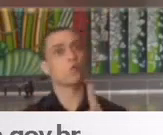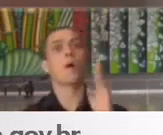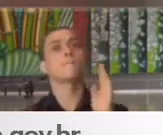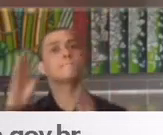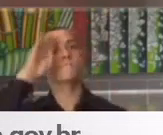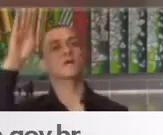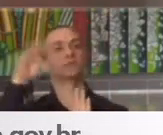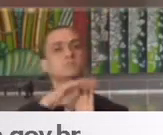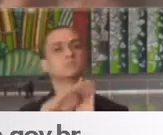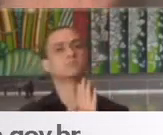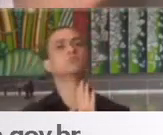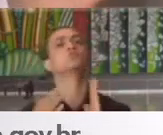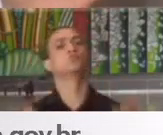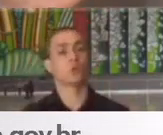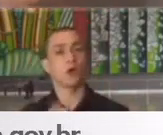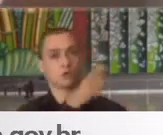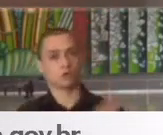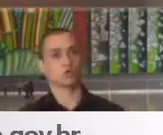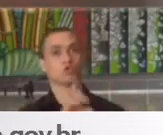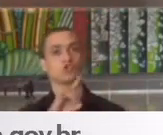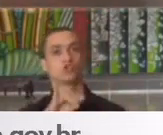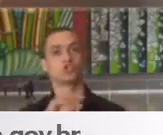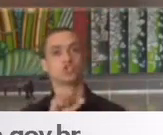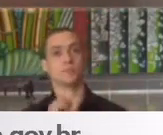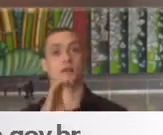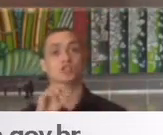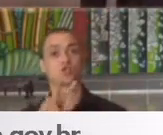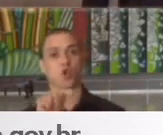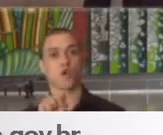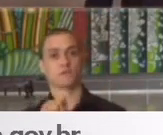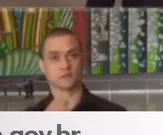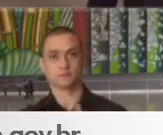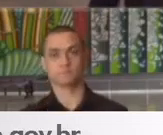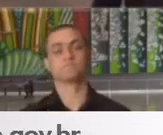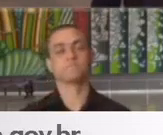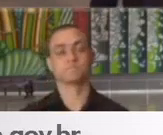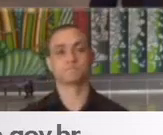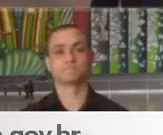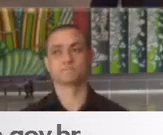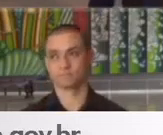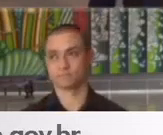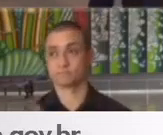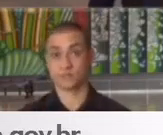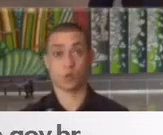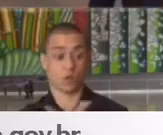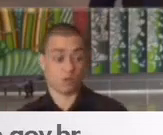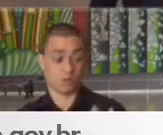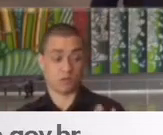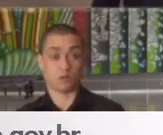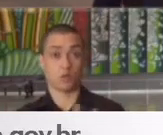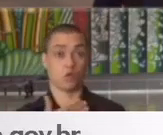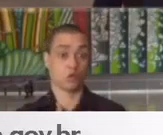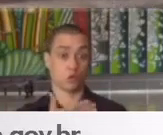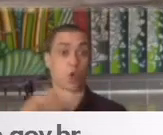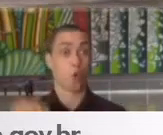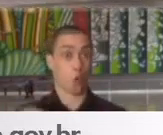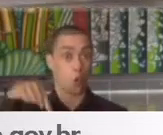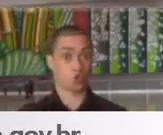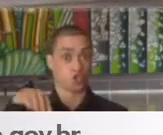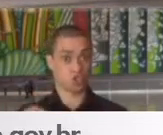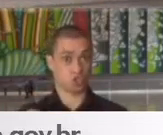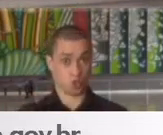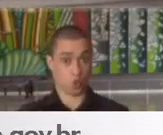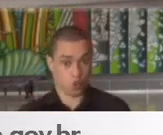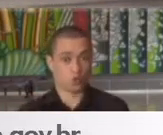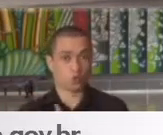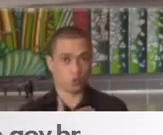na vacinação. Dr. Dimas Covas, presidente do Instituto Butantan. A vacinação se iniciou hoje. Ela,